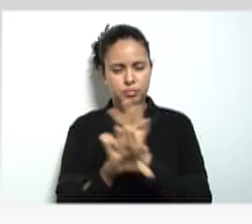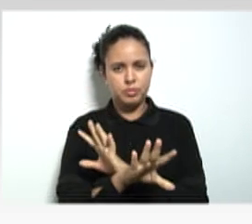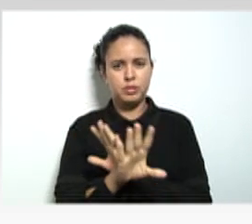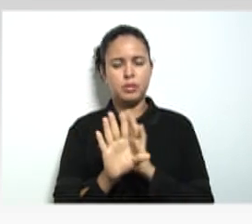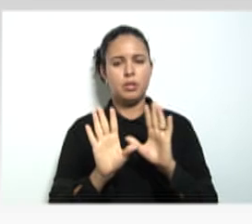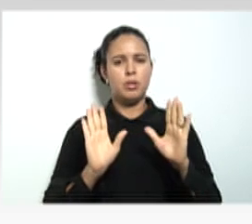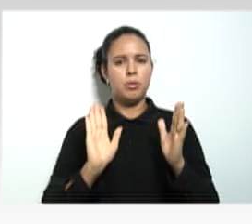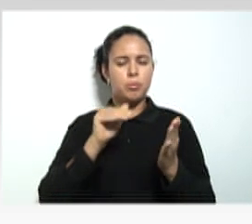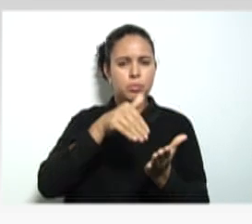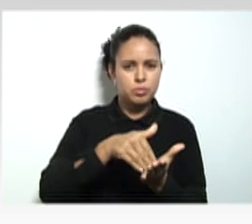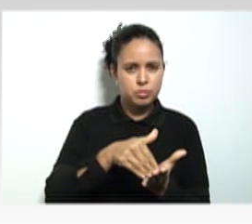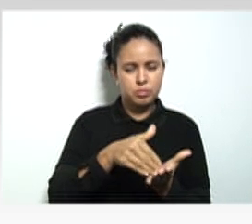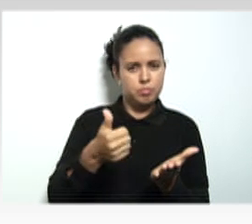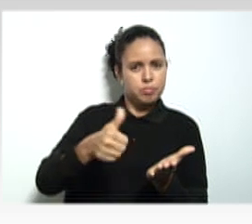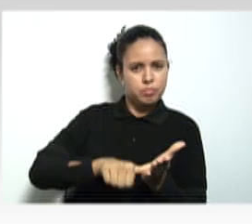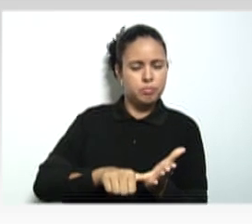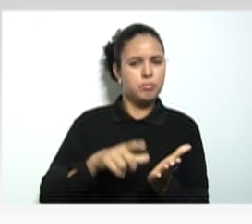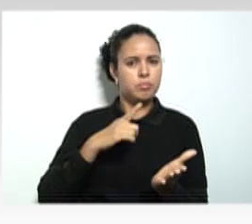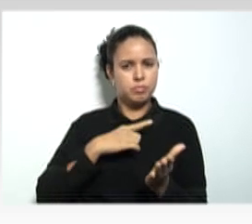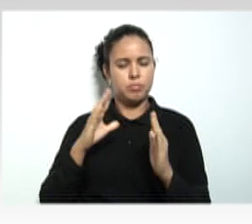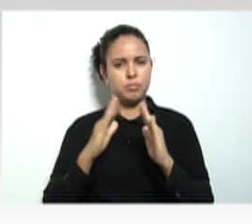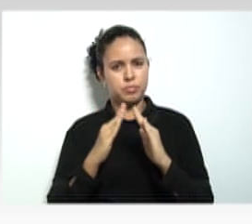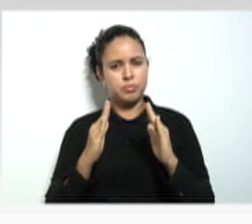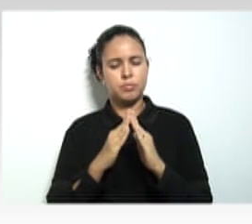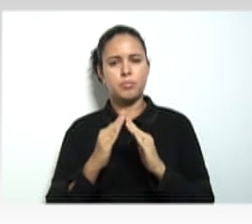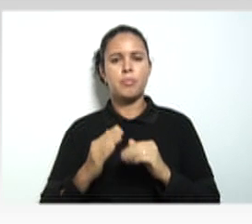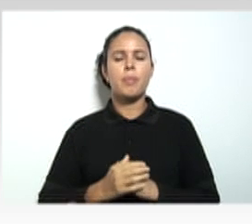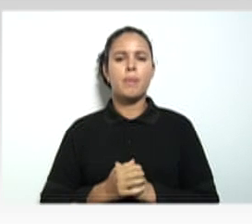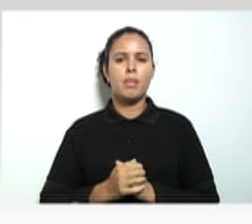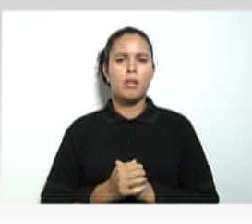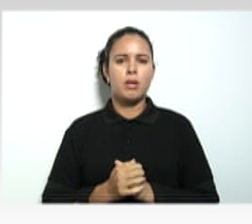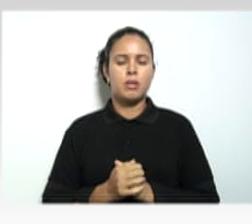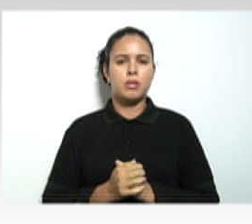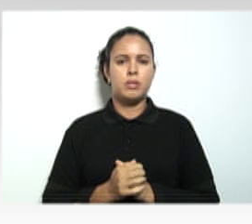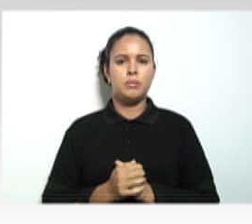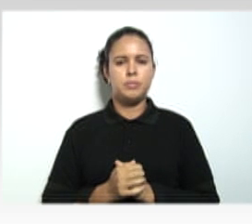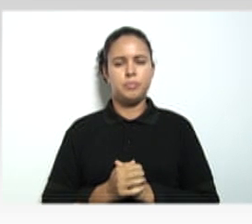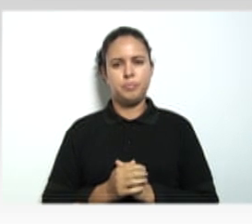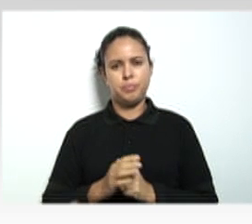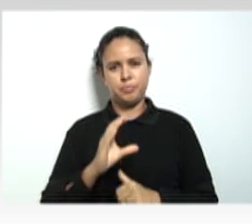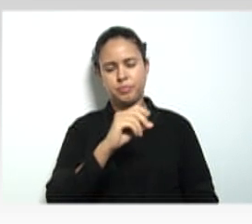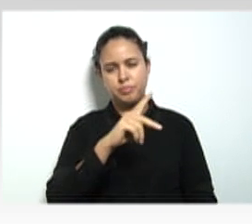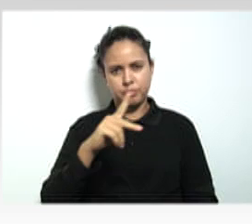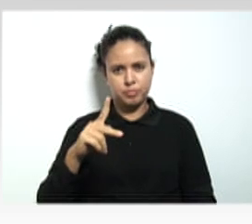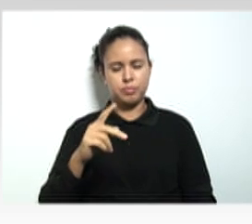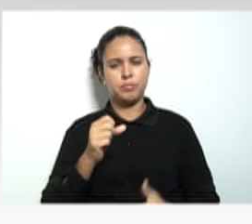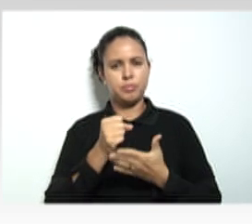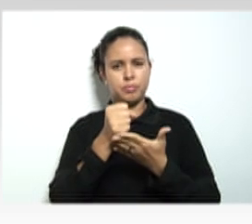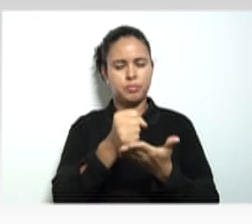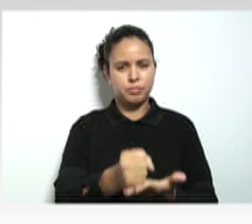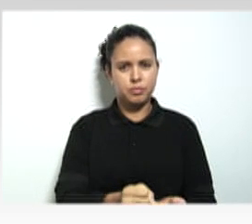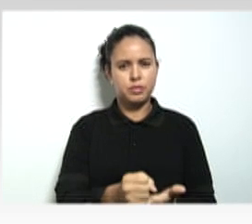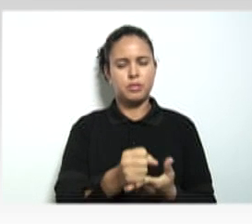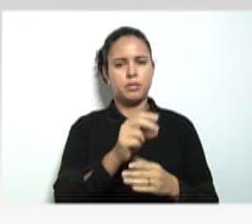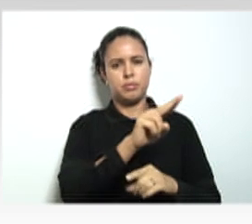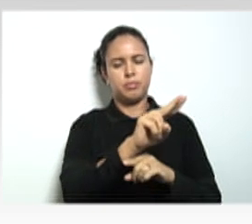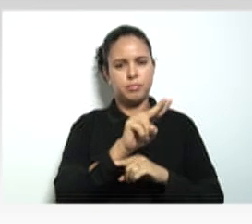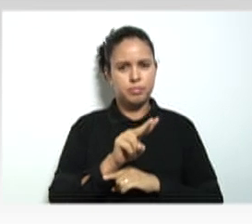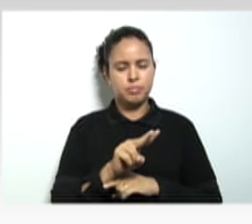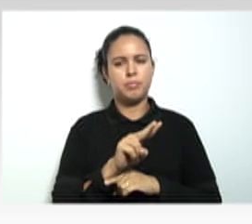último sócio tiver sua residência. A cooperativa é formada por pessoas que se dedicam ao financiamento da construção de